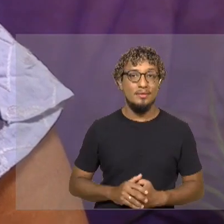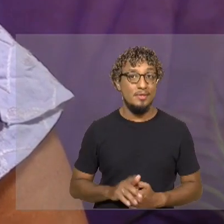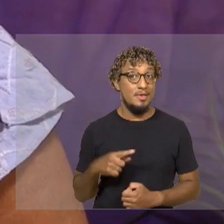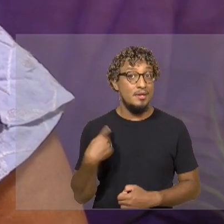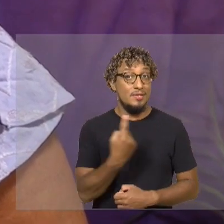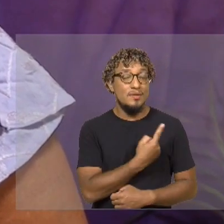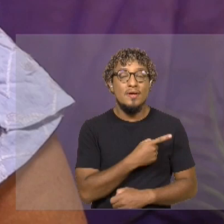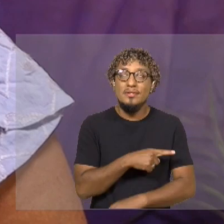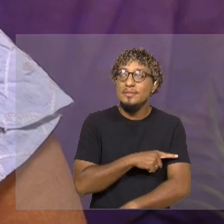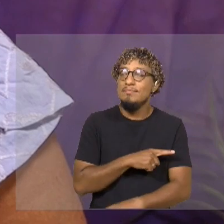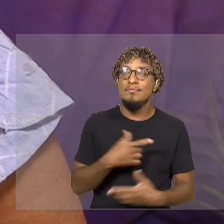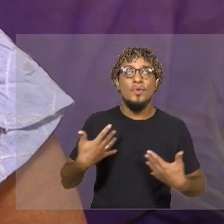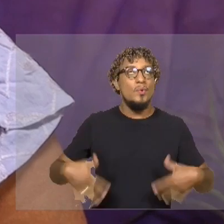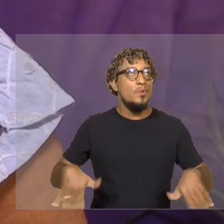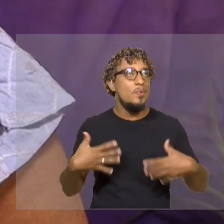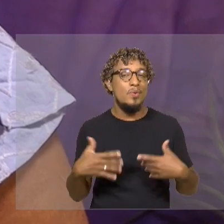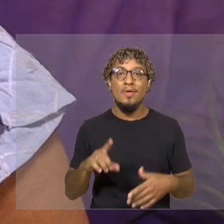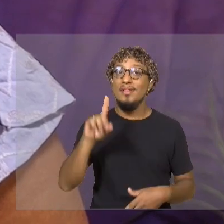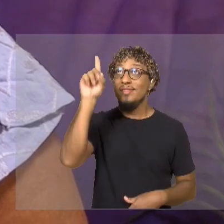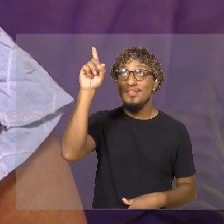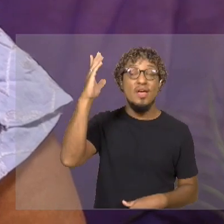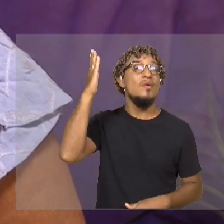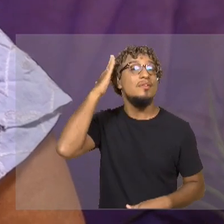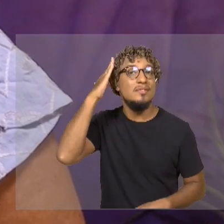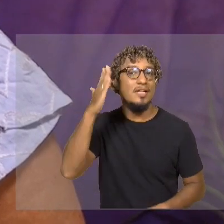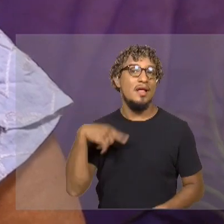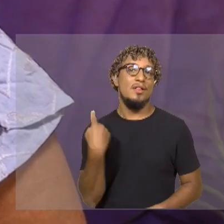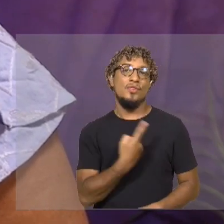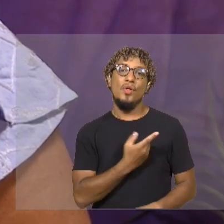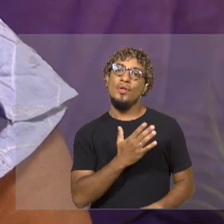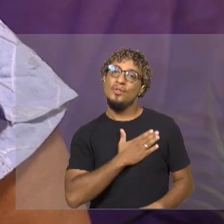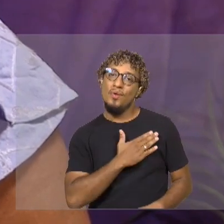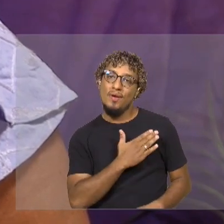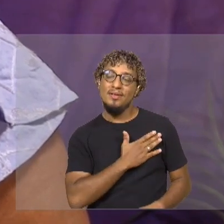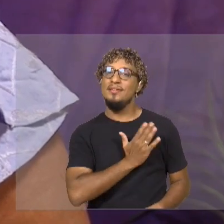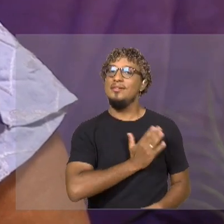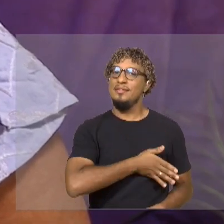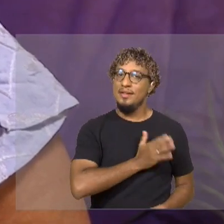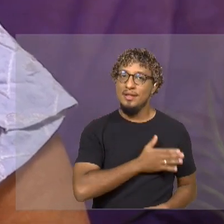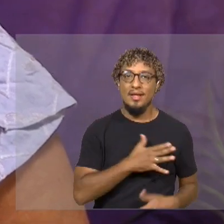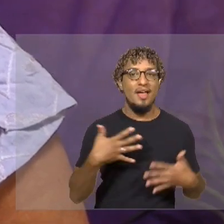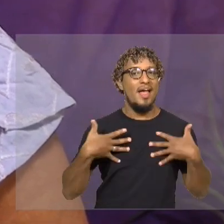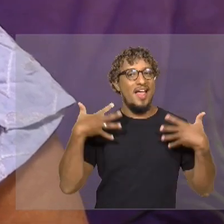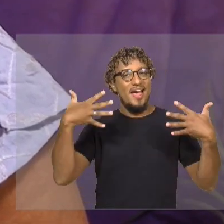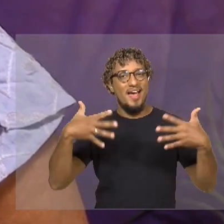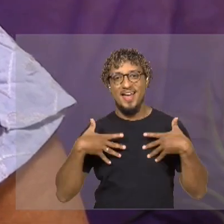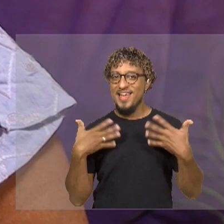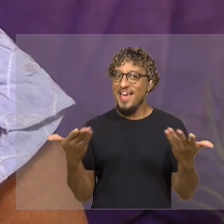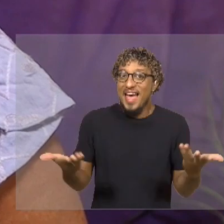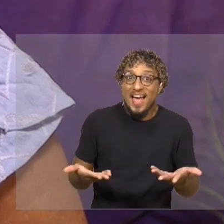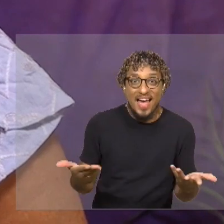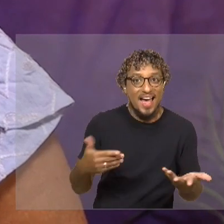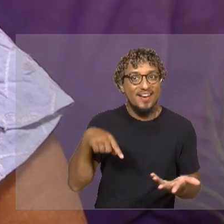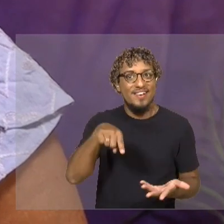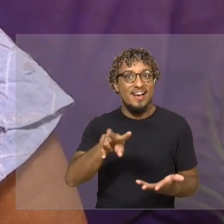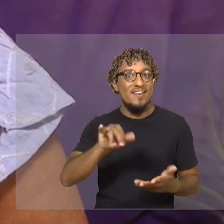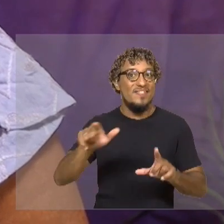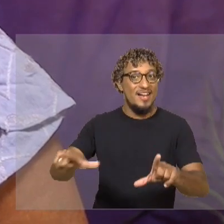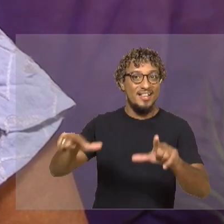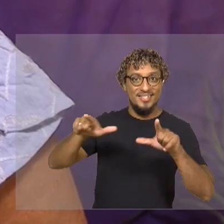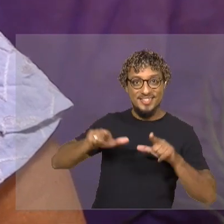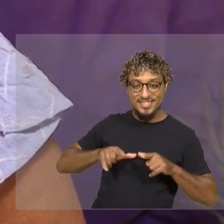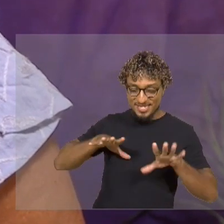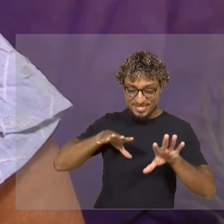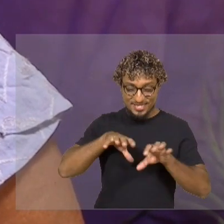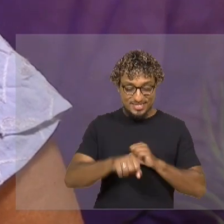alegria imensa, que só Deus sabe o quanto o coração da gente se alegra por a gente estar nesse momento aqui nesse espaço, sabendo que a gente vai receber um